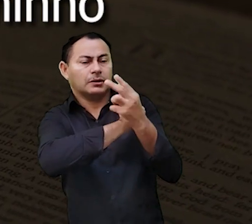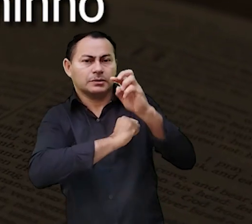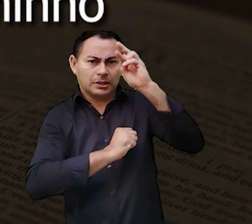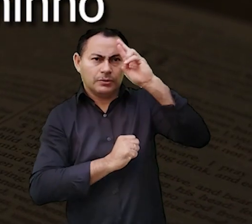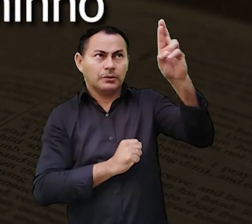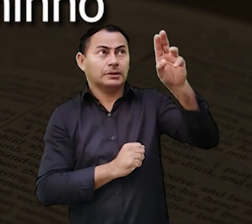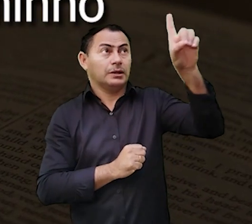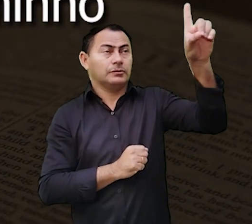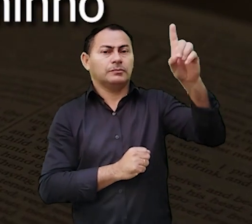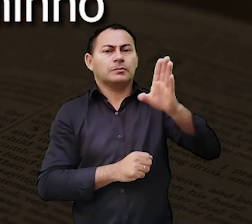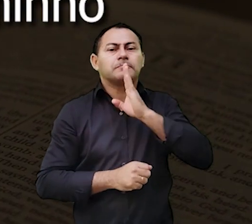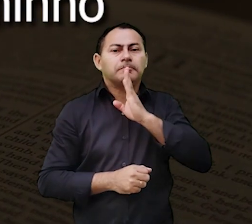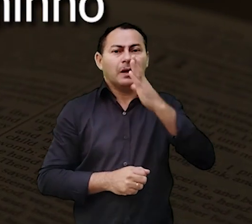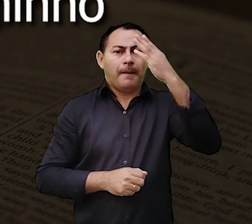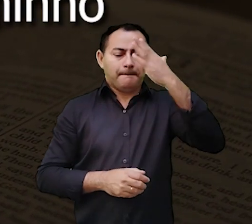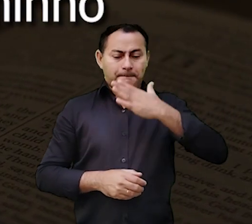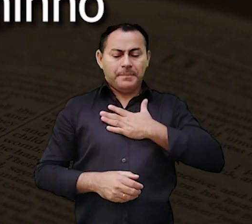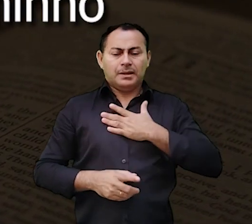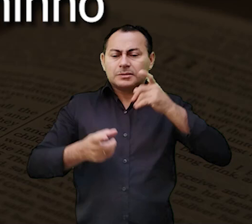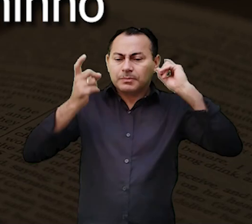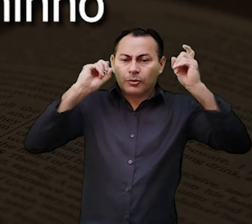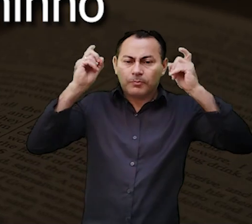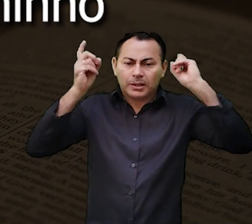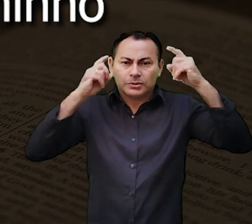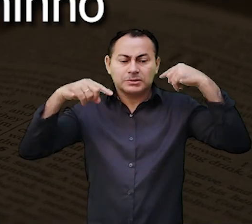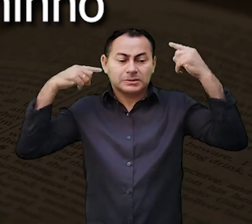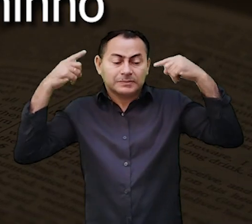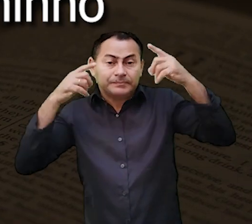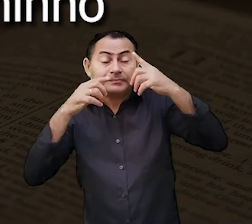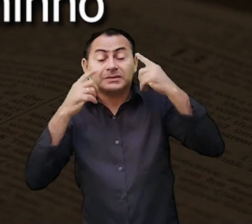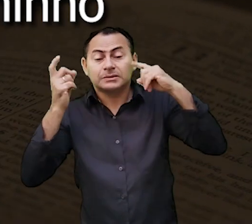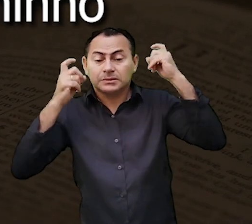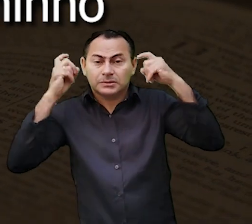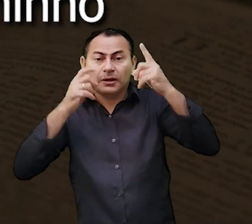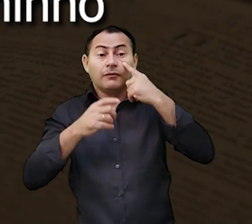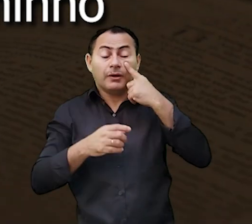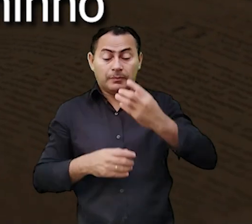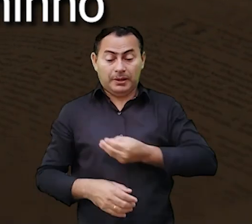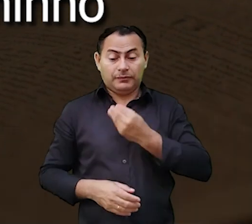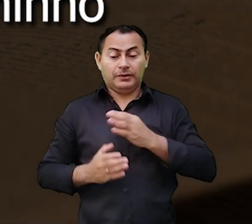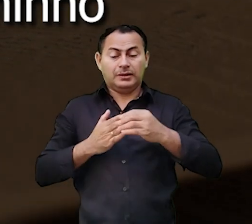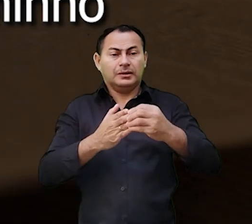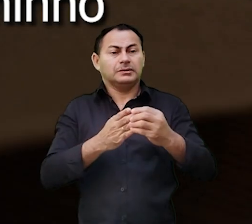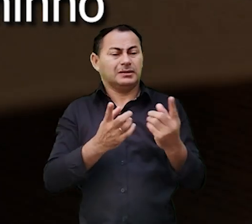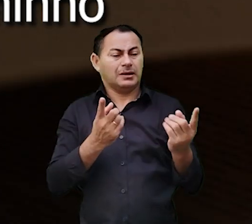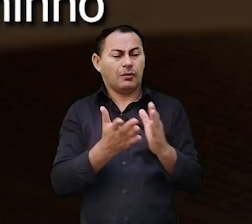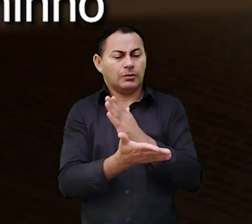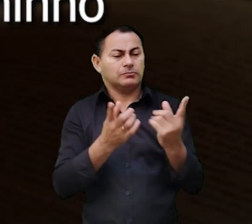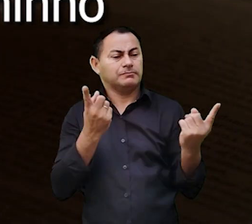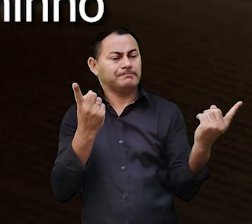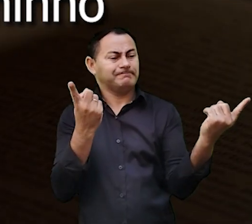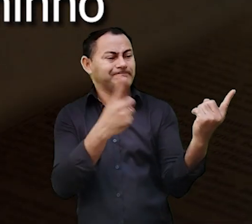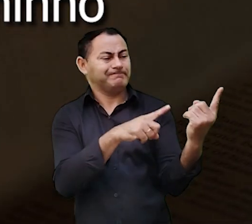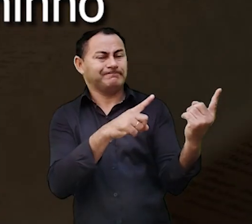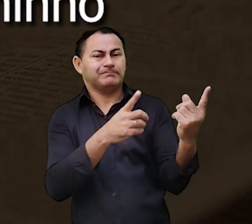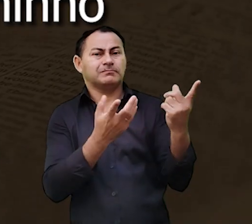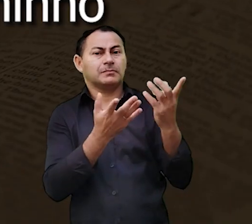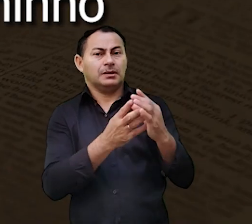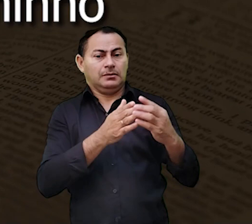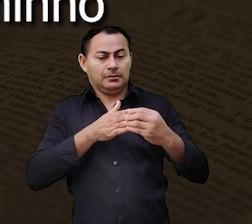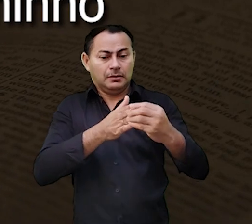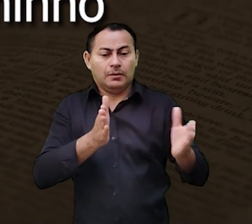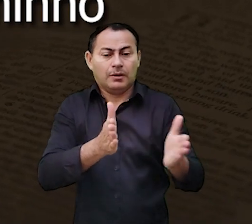Deus, e conhece as minhas inquietações. Vê se em minha conduta algo te ofende, e